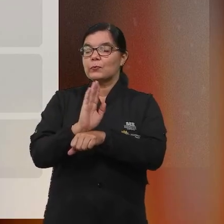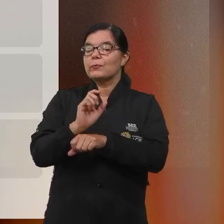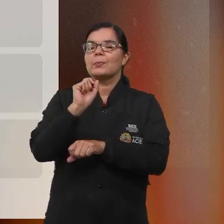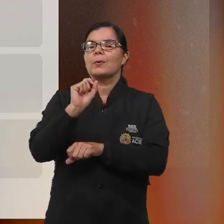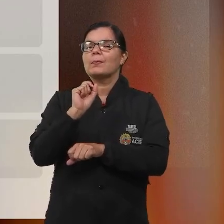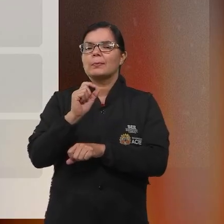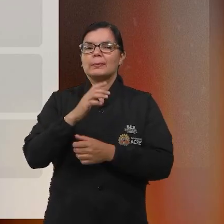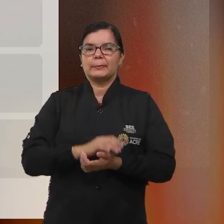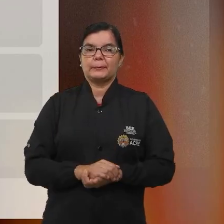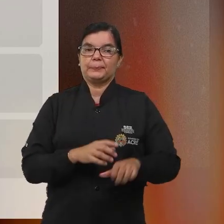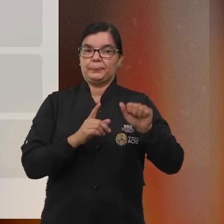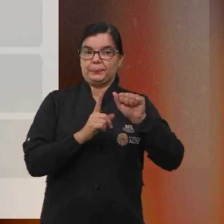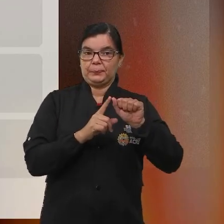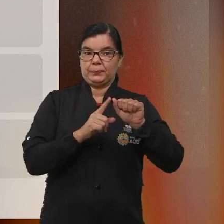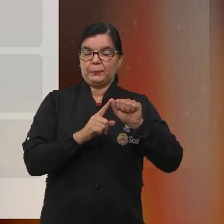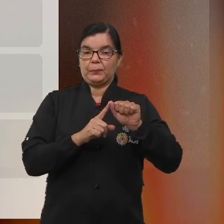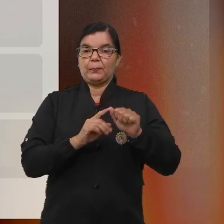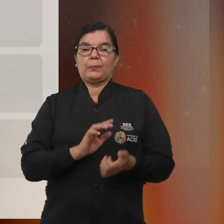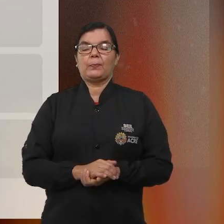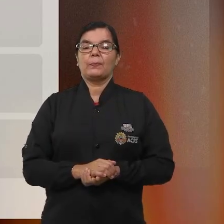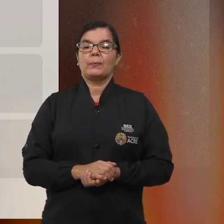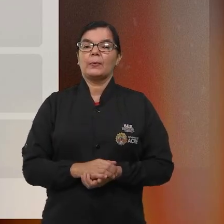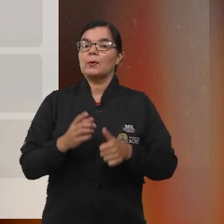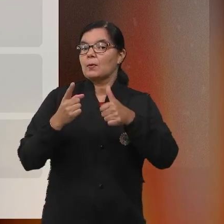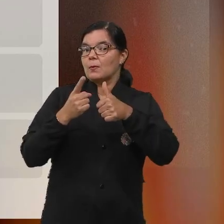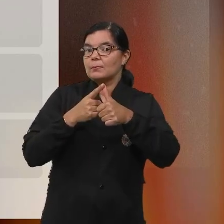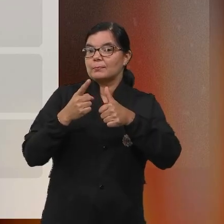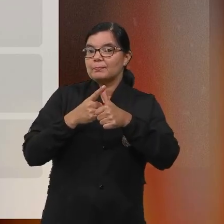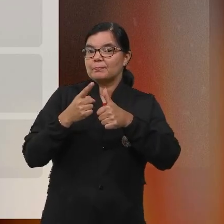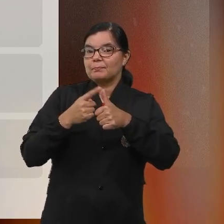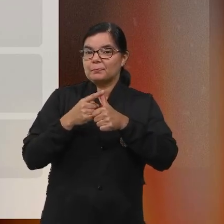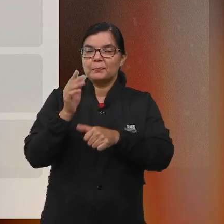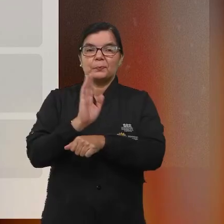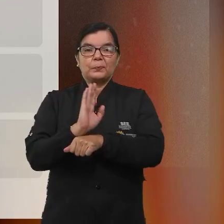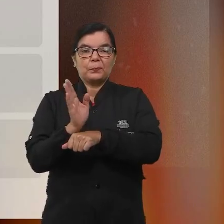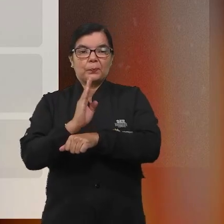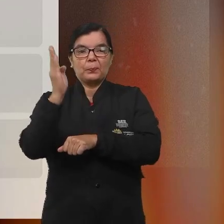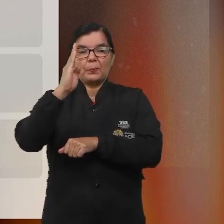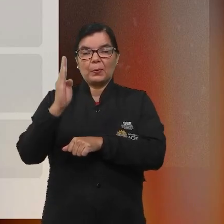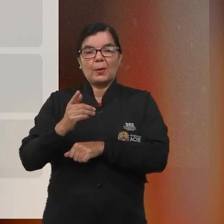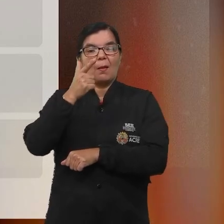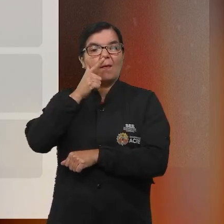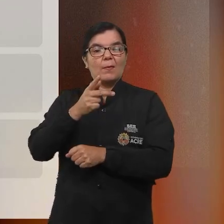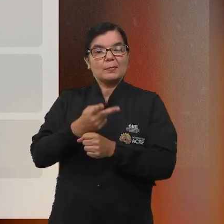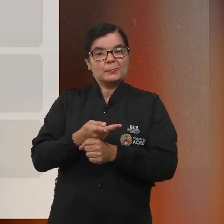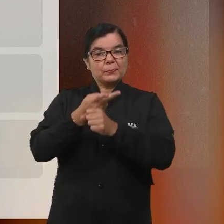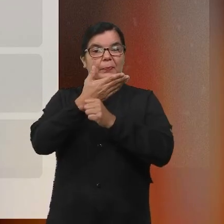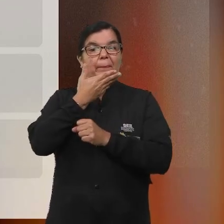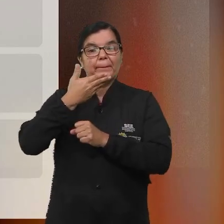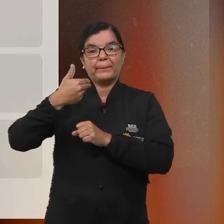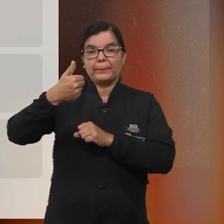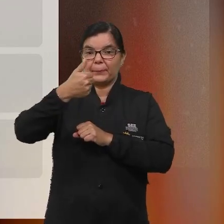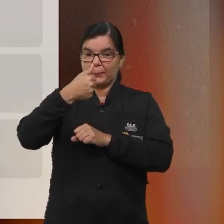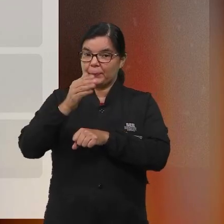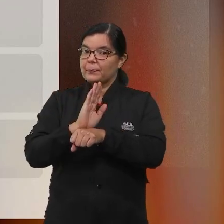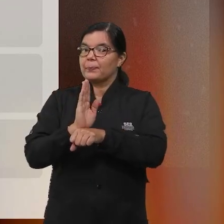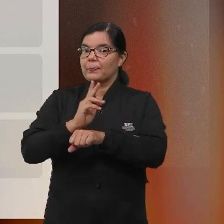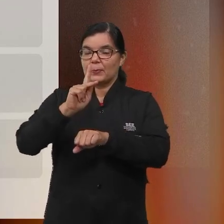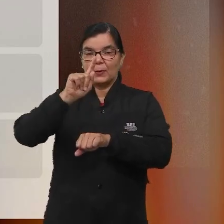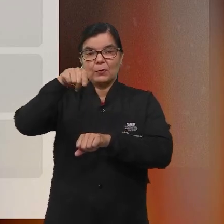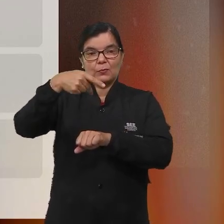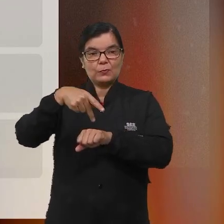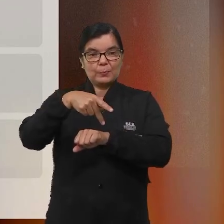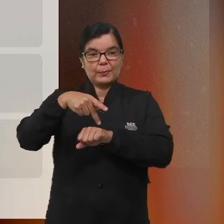que: letra A, foi o primeiro filme brasileiro a vencer o Oscar de melhor filme estrangeiro.